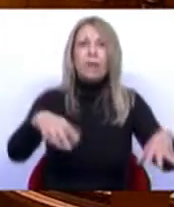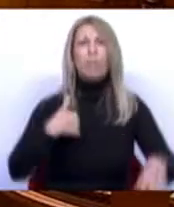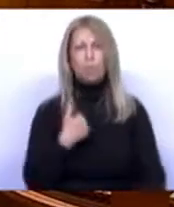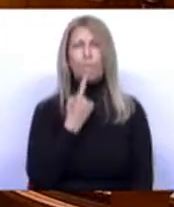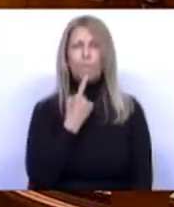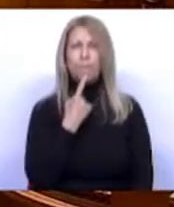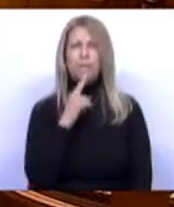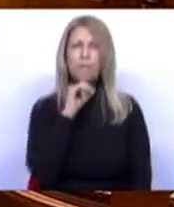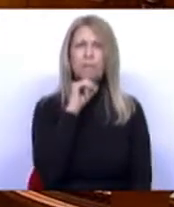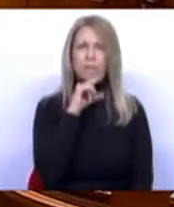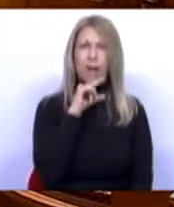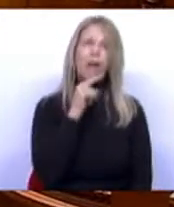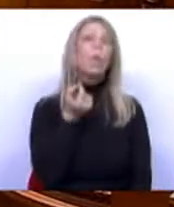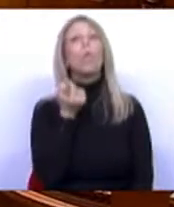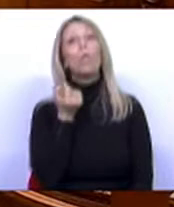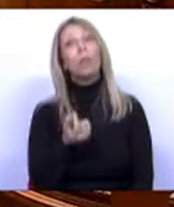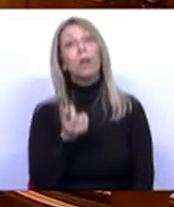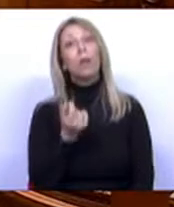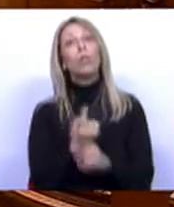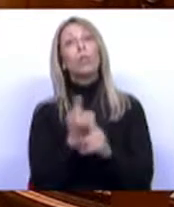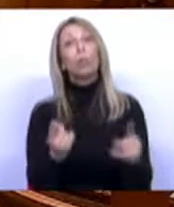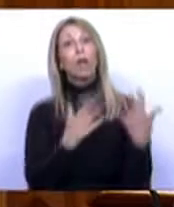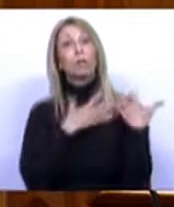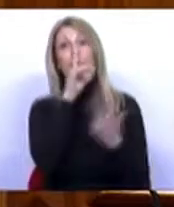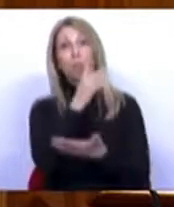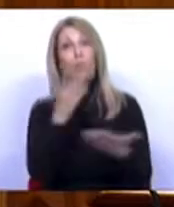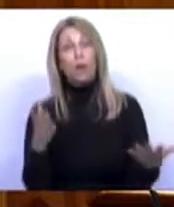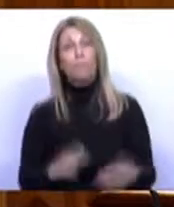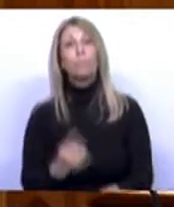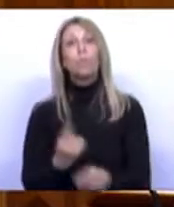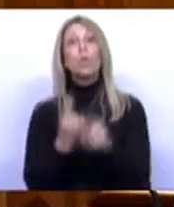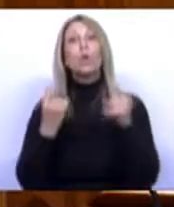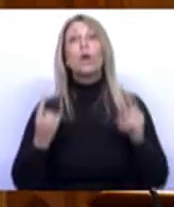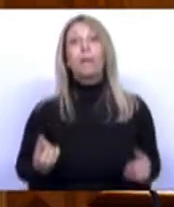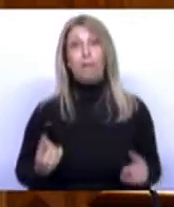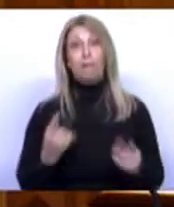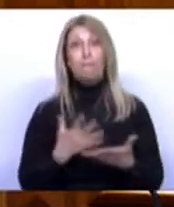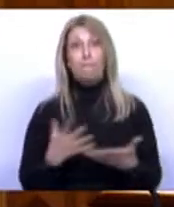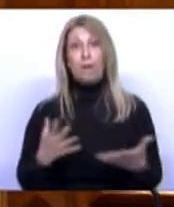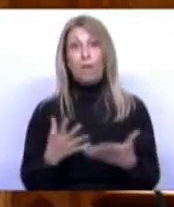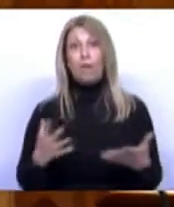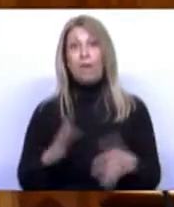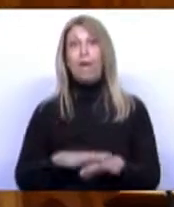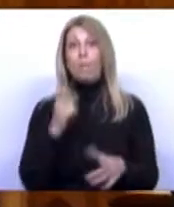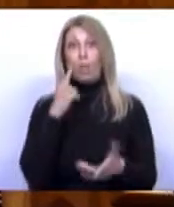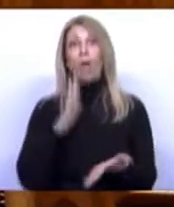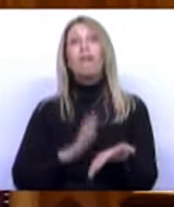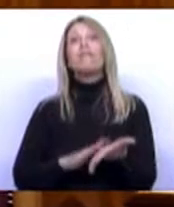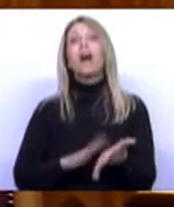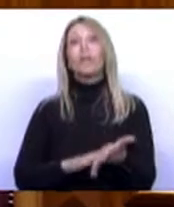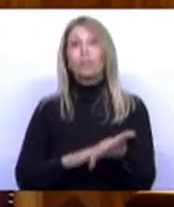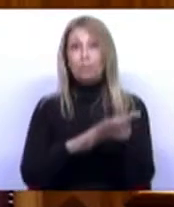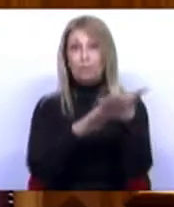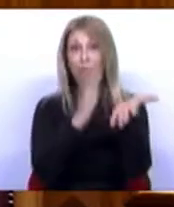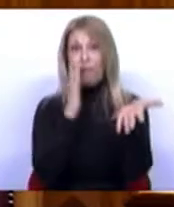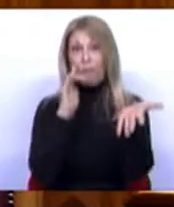perceber um pouco dessa irresponsabilidade, porque muita dela assenta em factos que não correspondem à